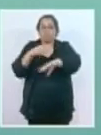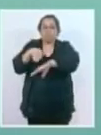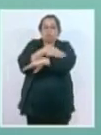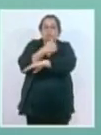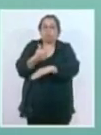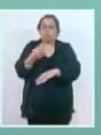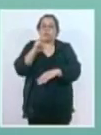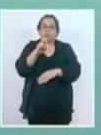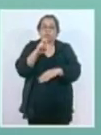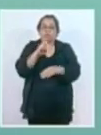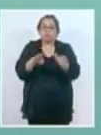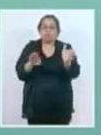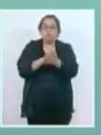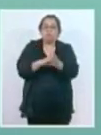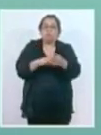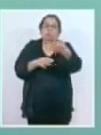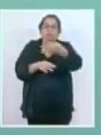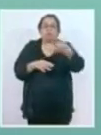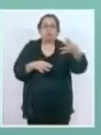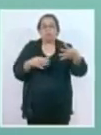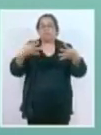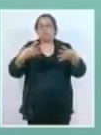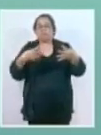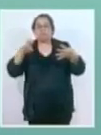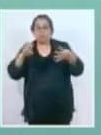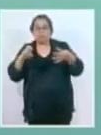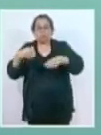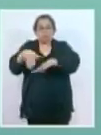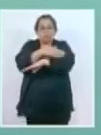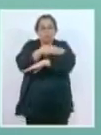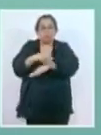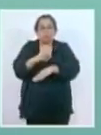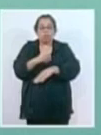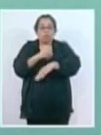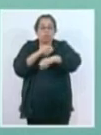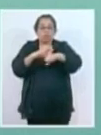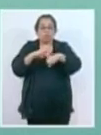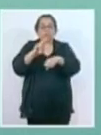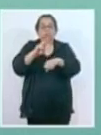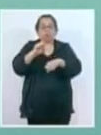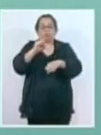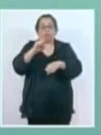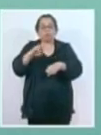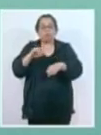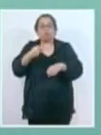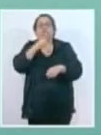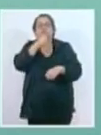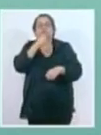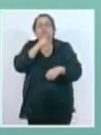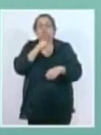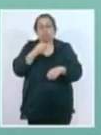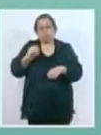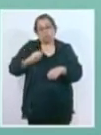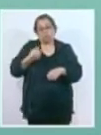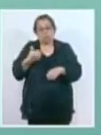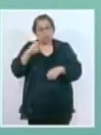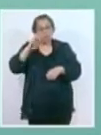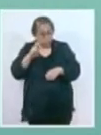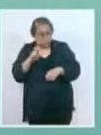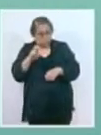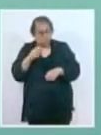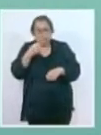a 44 e a 45, ou seja, Sim. na rua Doutor Sérgio de Oliveira Marques, antiga 15, já no finalzinho, chegando no